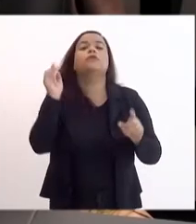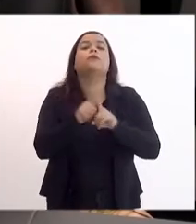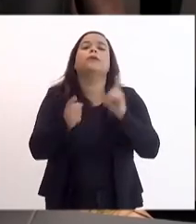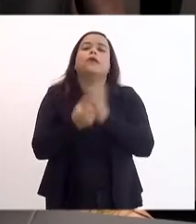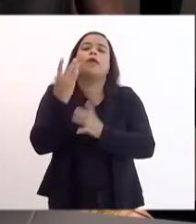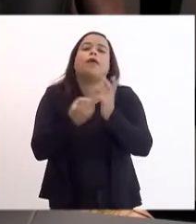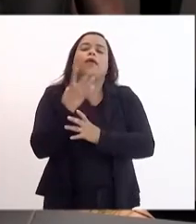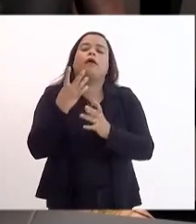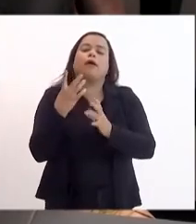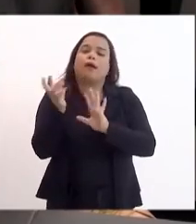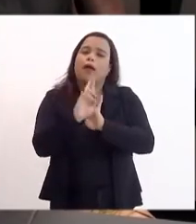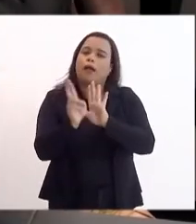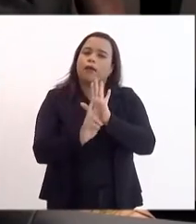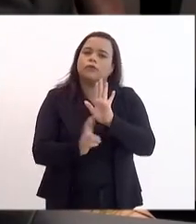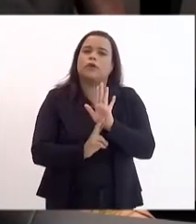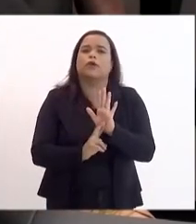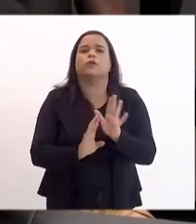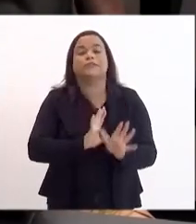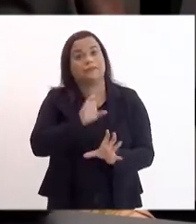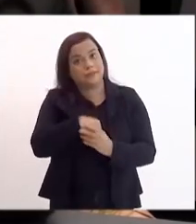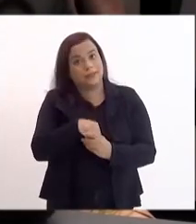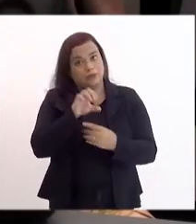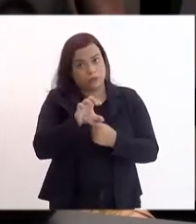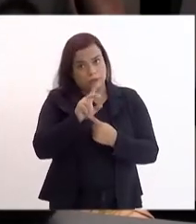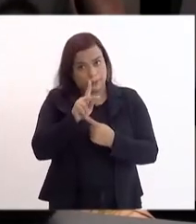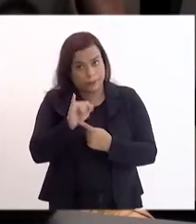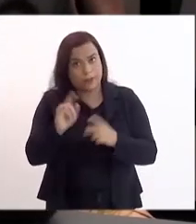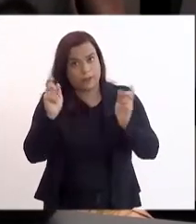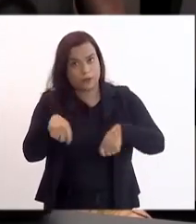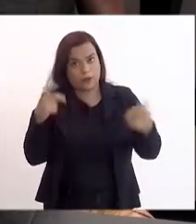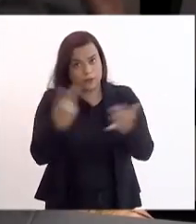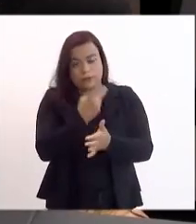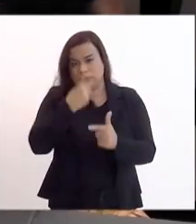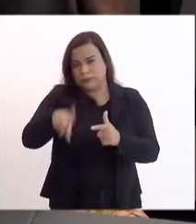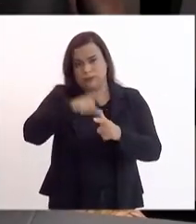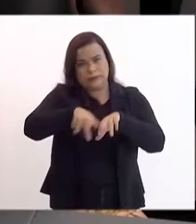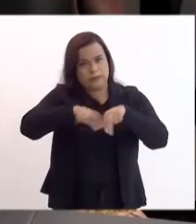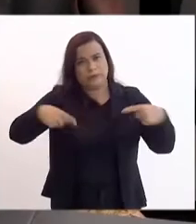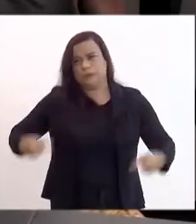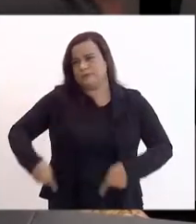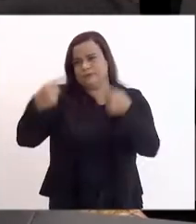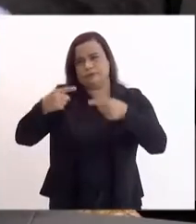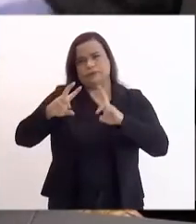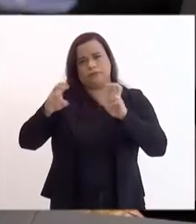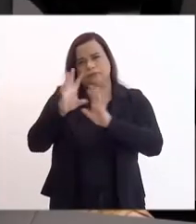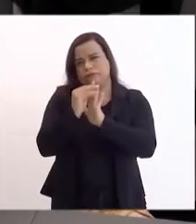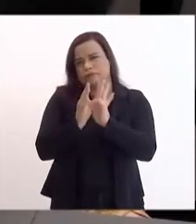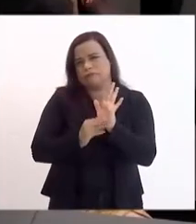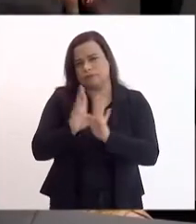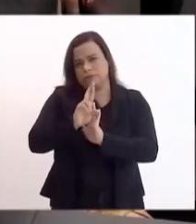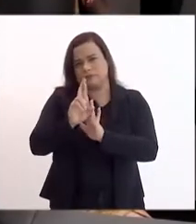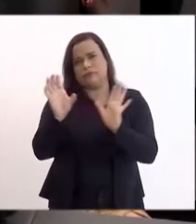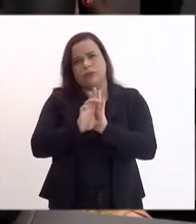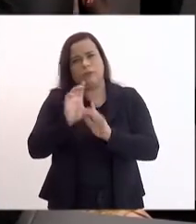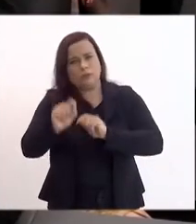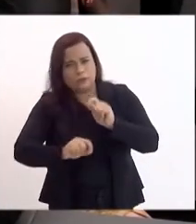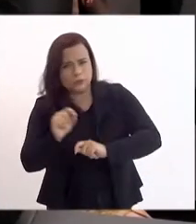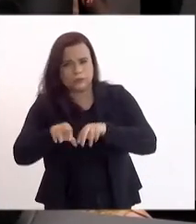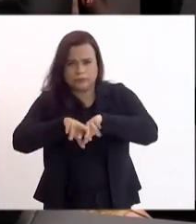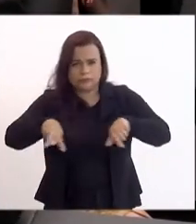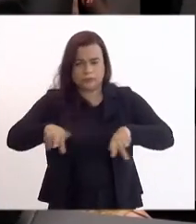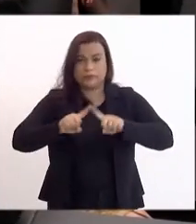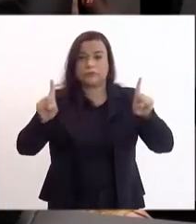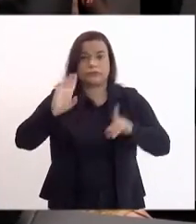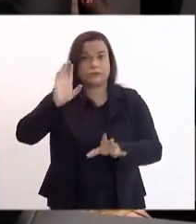um relatório final. E dentro da CPI, o pau pode cantar. Disputa sobre o conteúdo do relatório, que capítulo vai, o que é. Mas votou na